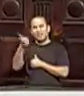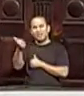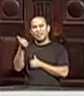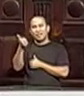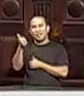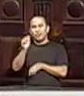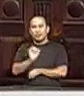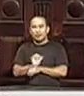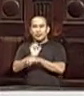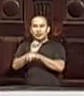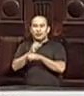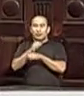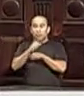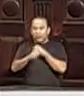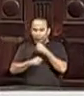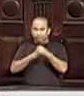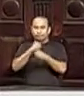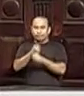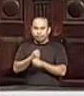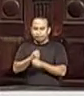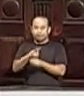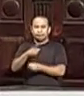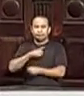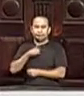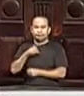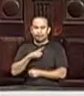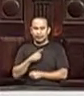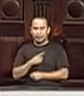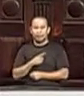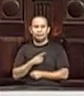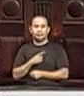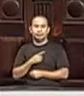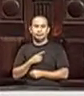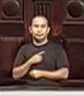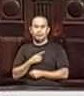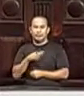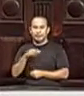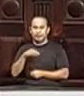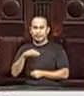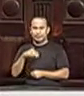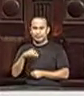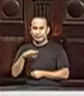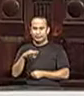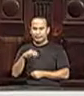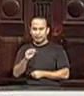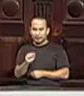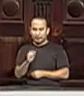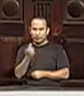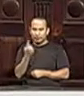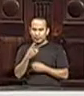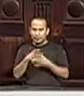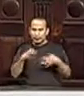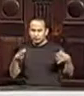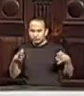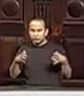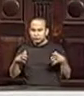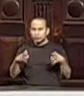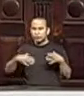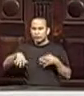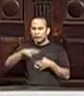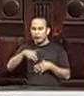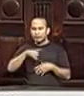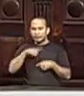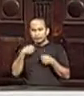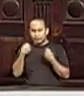do Estado no ano que vem, terá que ser pelo aumento de receita. E uma das grandes áreas que devem ser